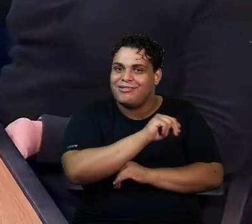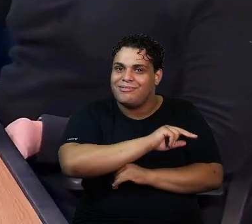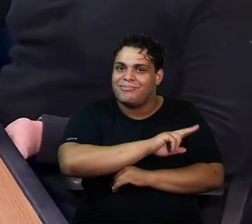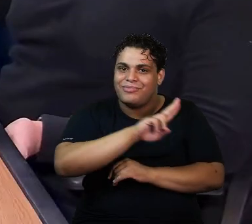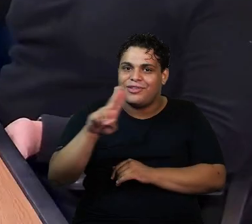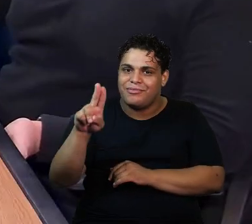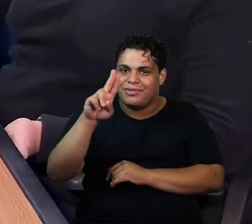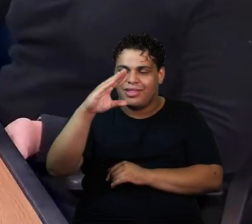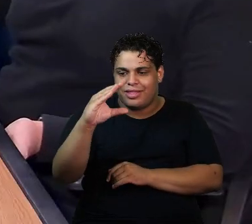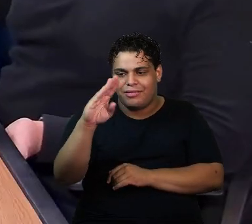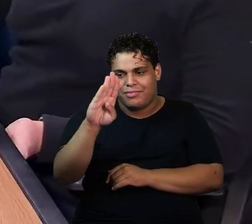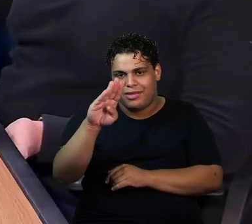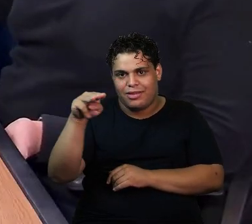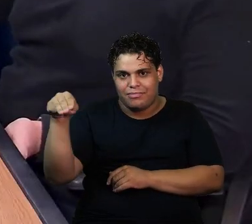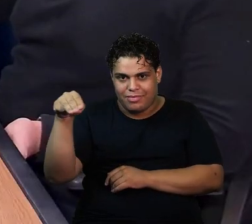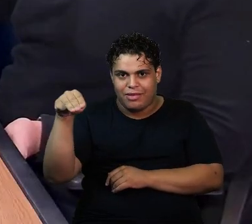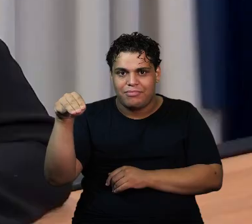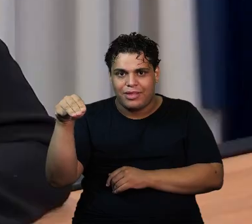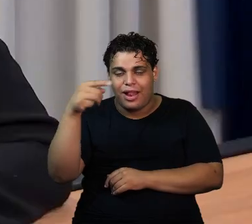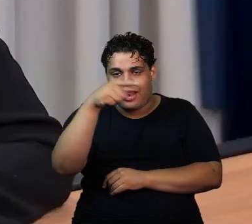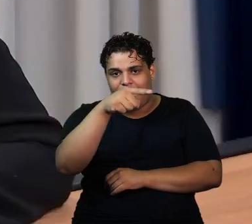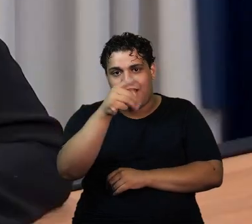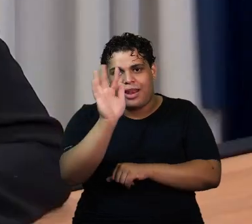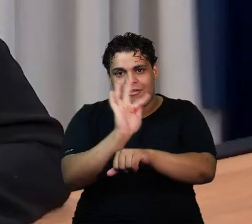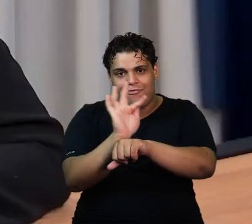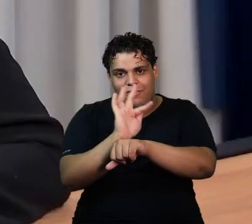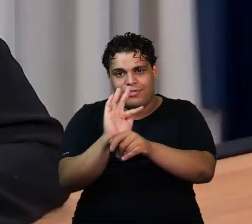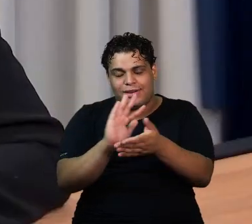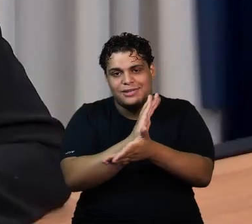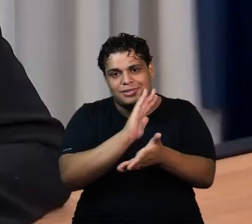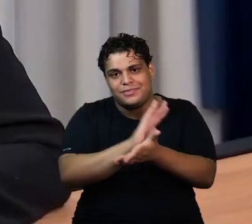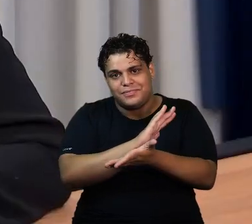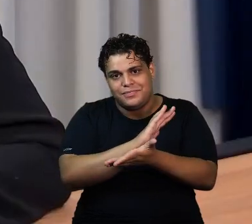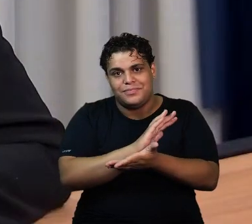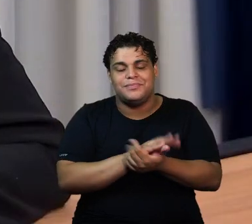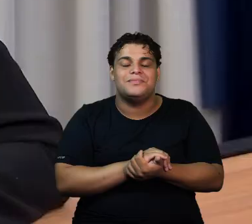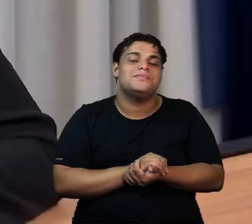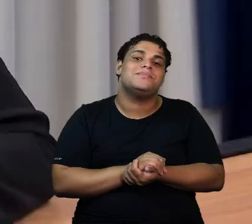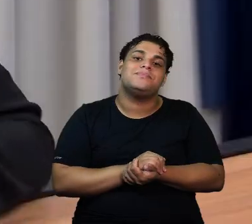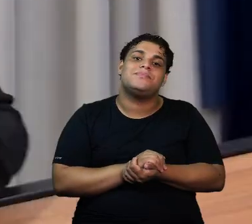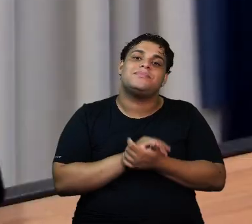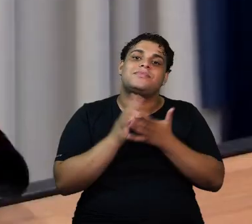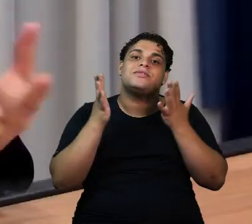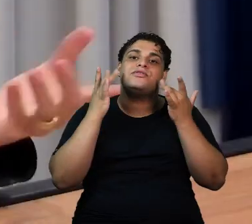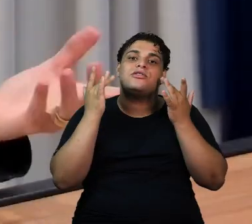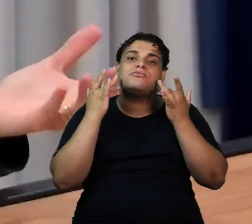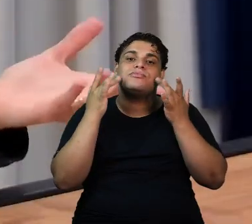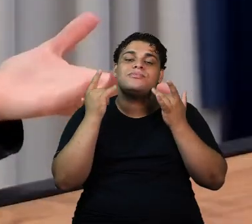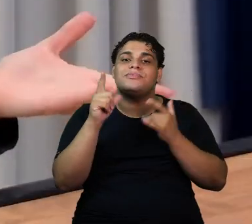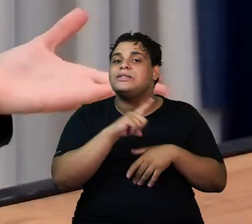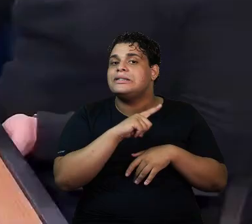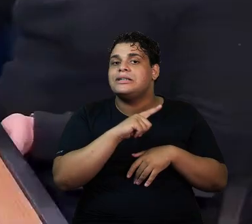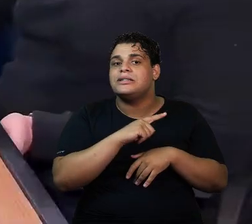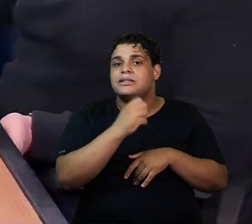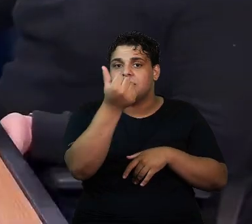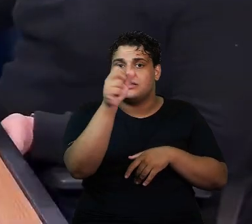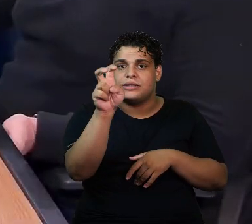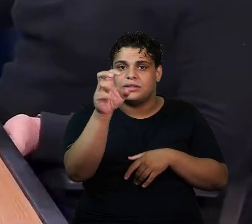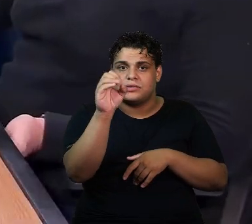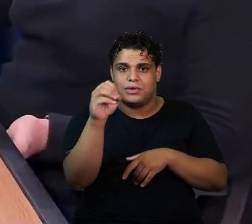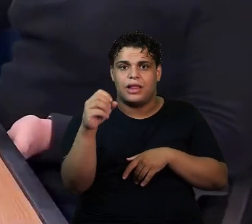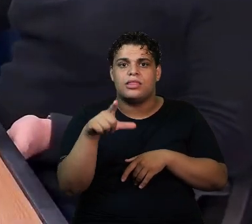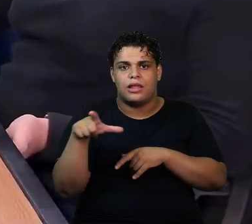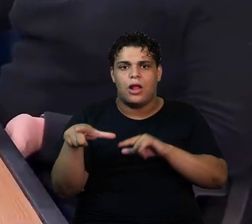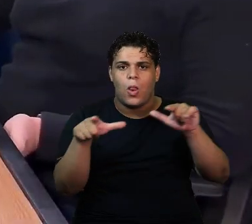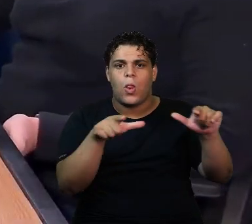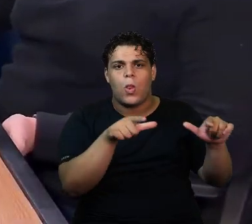Cultural da Universidade, né, do Uniaraxá, e o teatro, pessoal, tem 650 lugares em